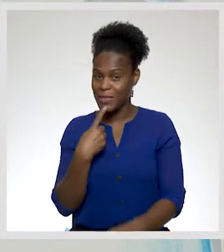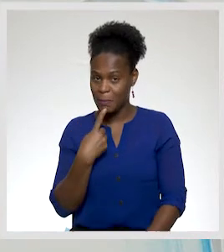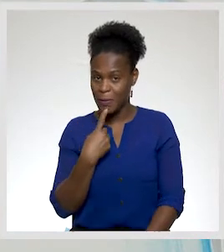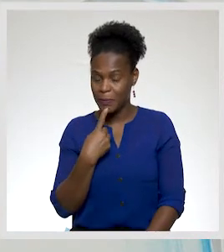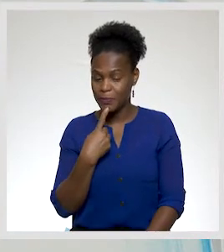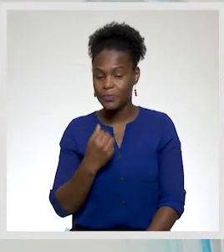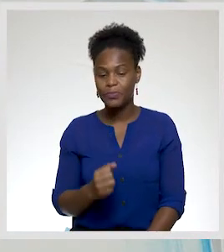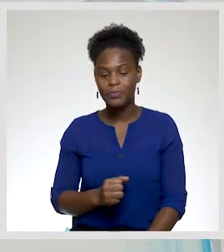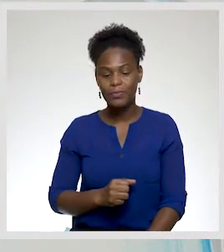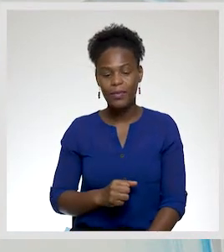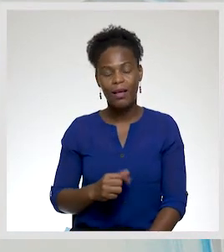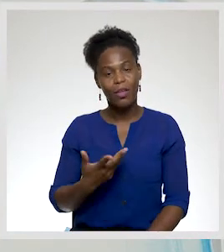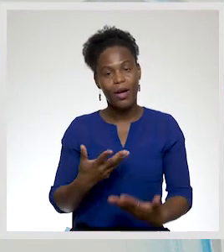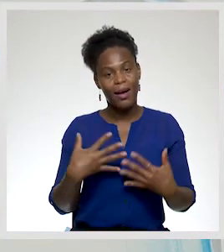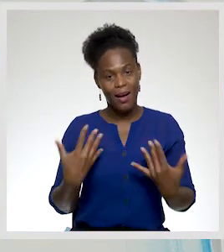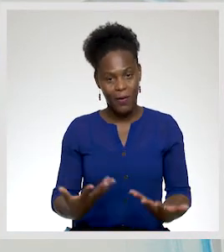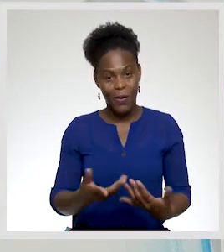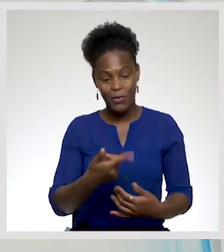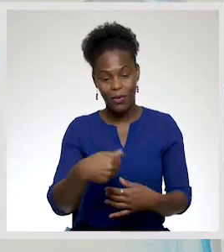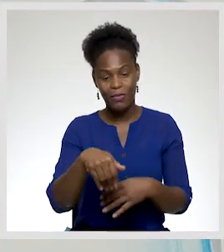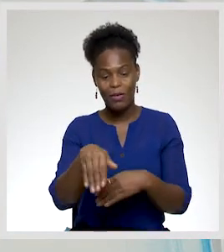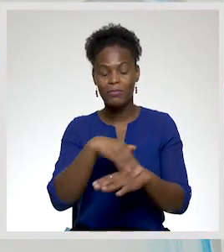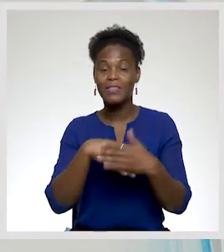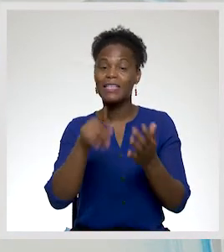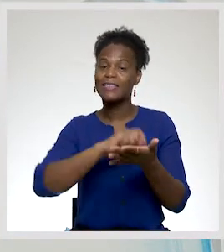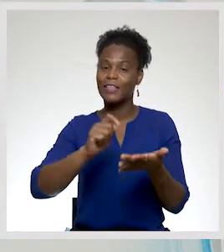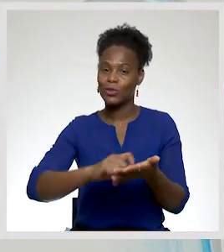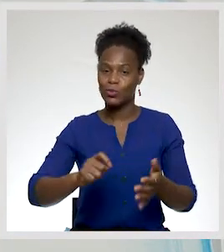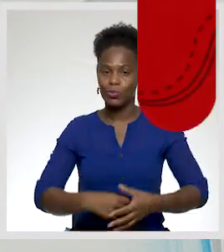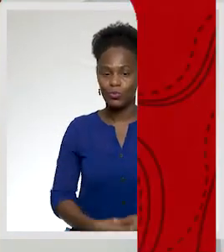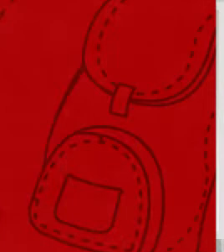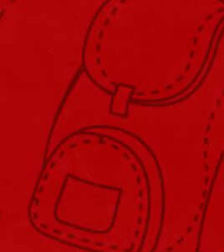Perceberam? E então, vamos aos exercícios.